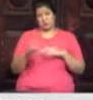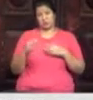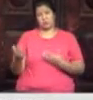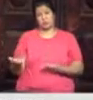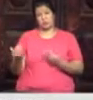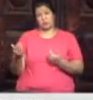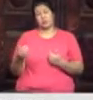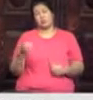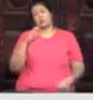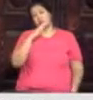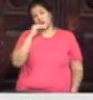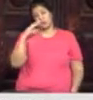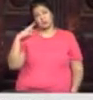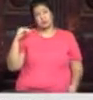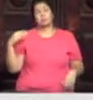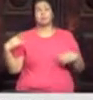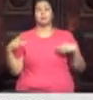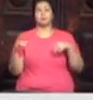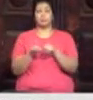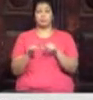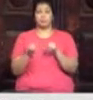e adultos. Tem o trabalho